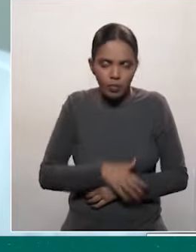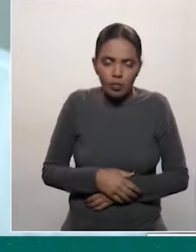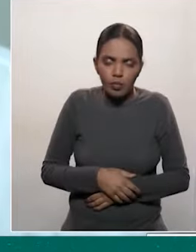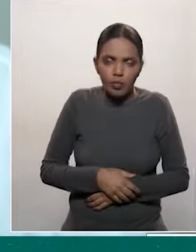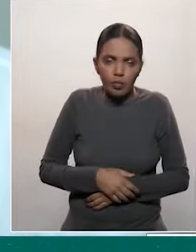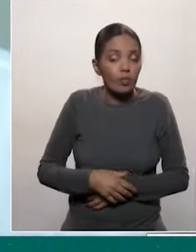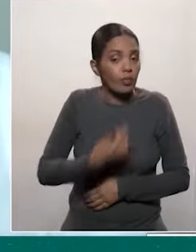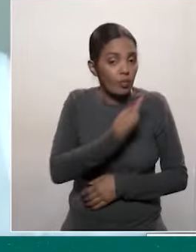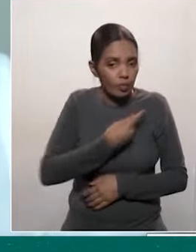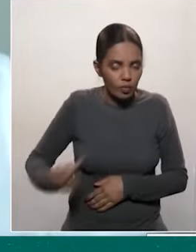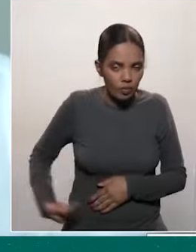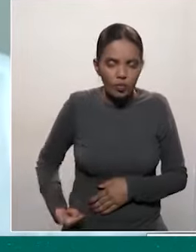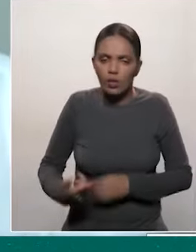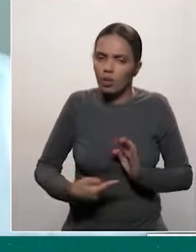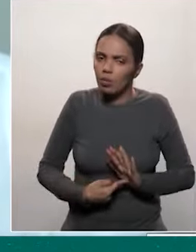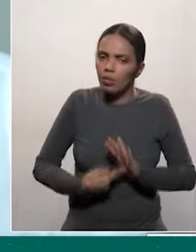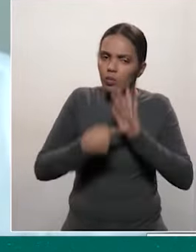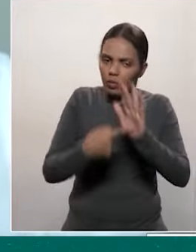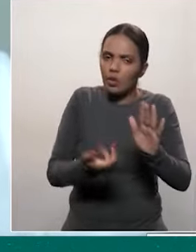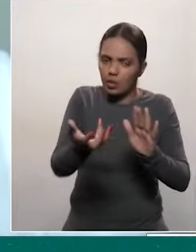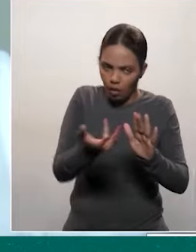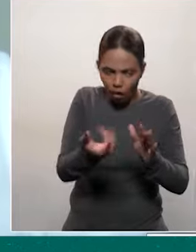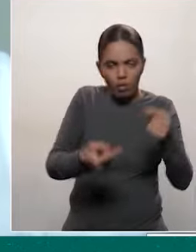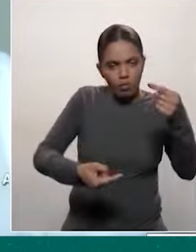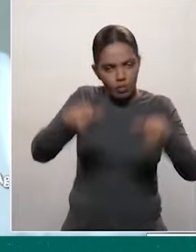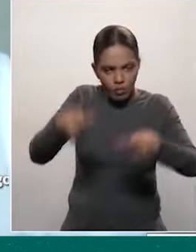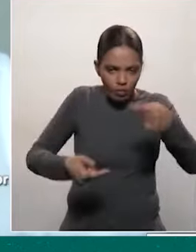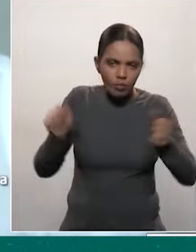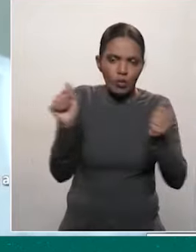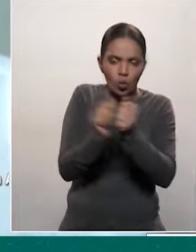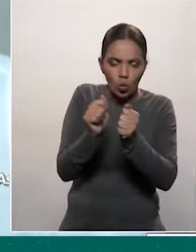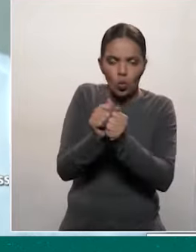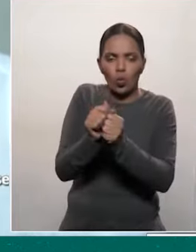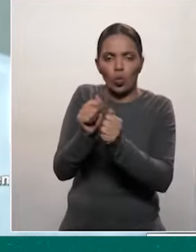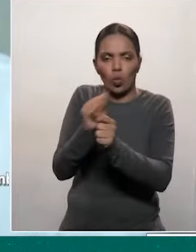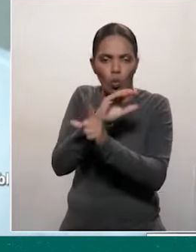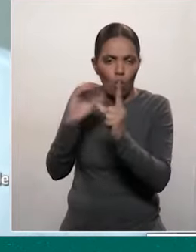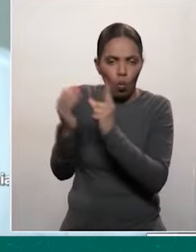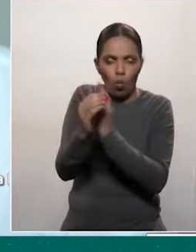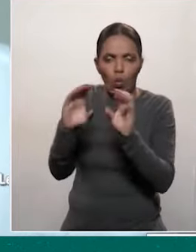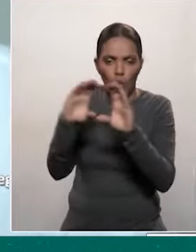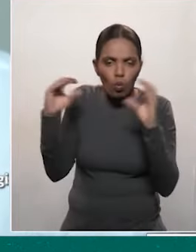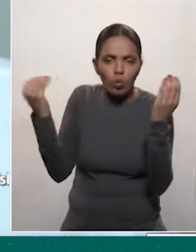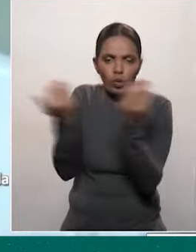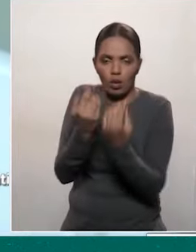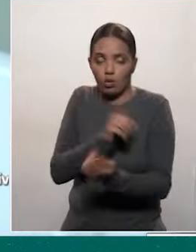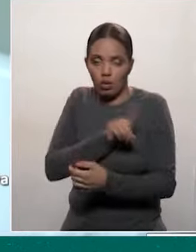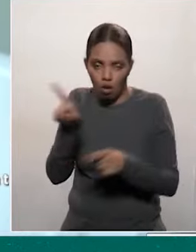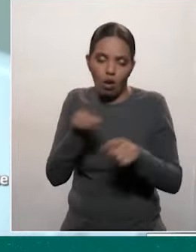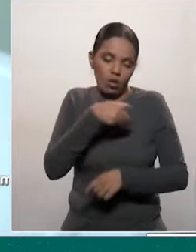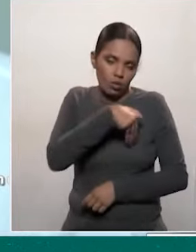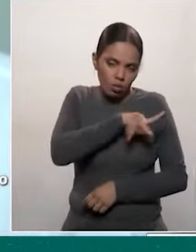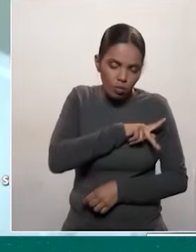que está vindo já na esteira de um amplo debate com a comunidade, com o Ministério Público. Senhor presidente, eu